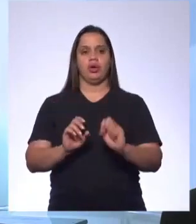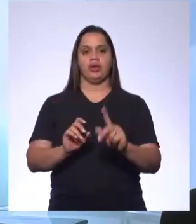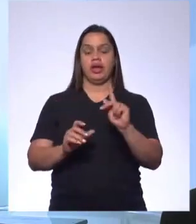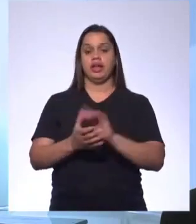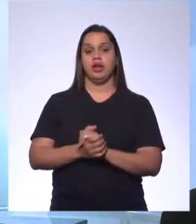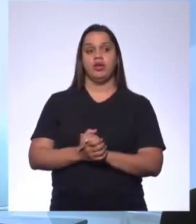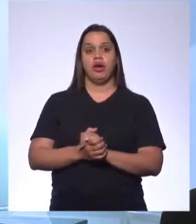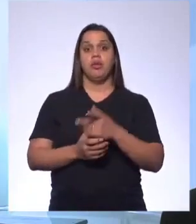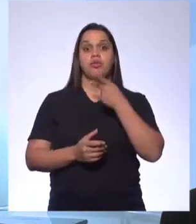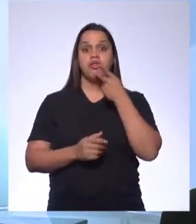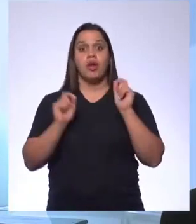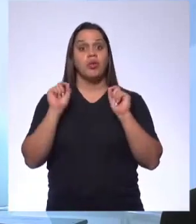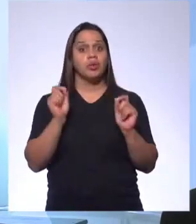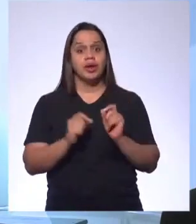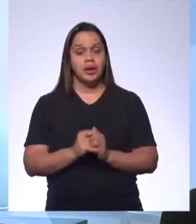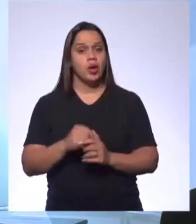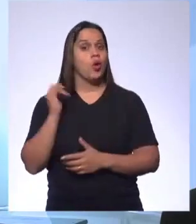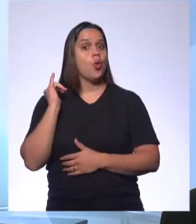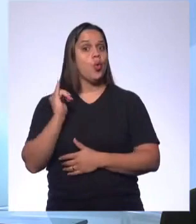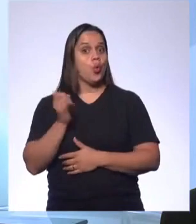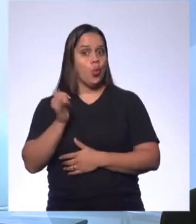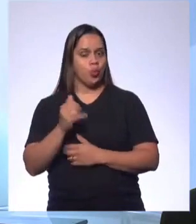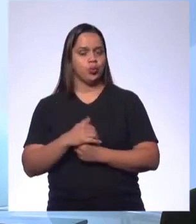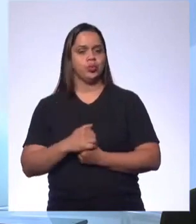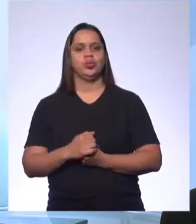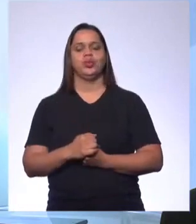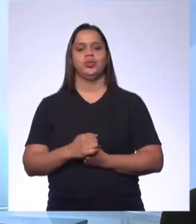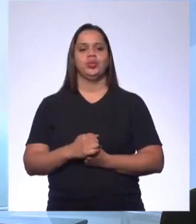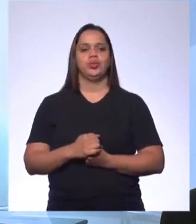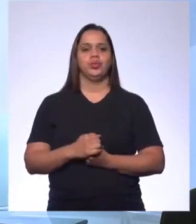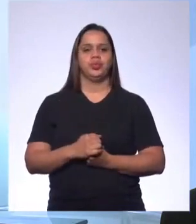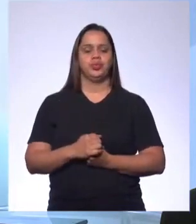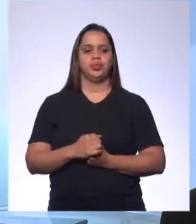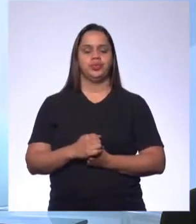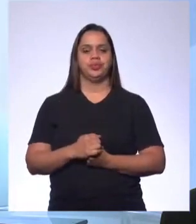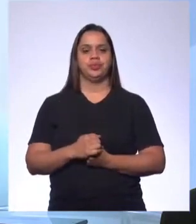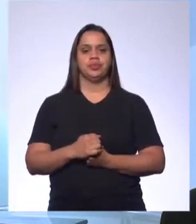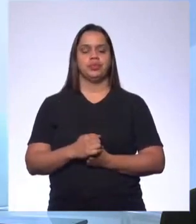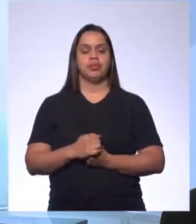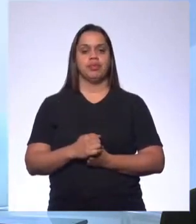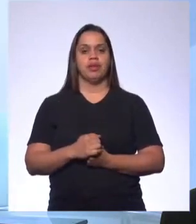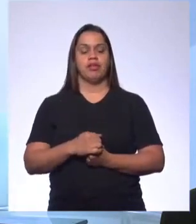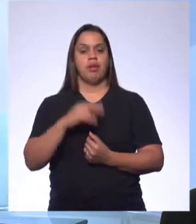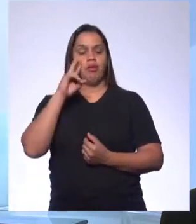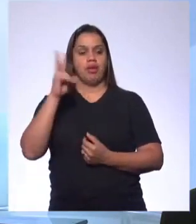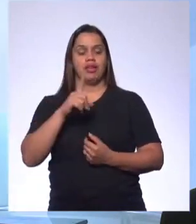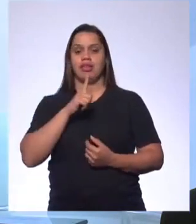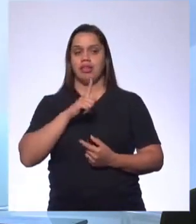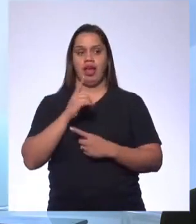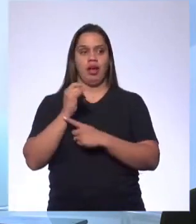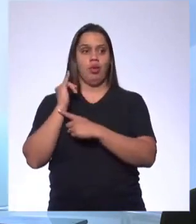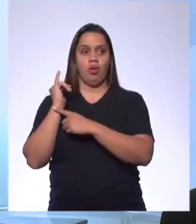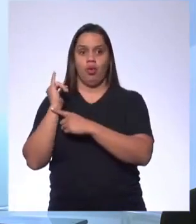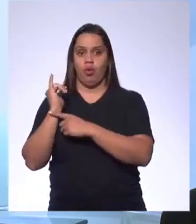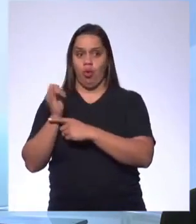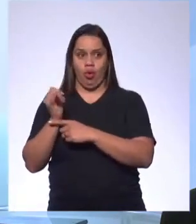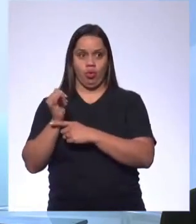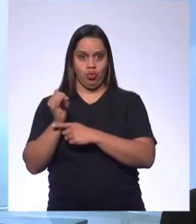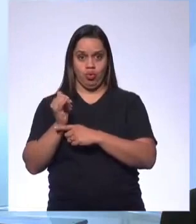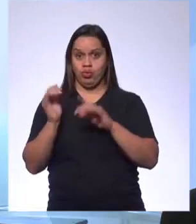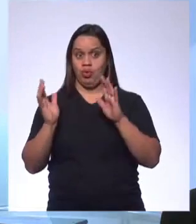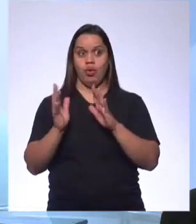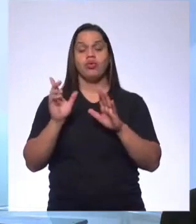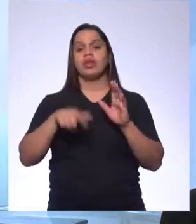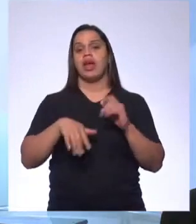aí sobre contos. Então nós temos os contos, ou na verdade, né, o conto